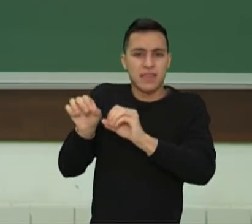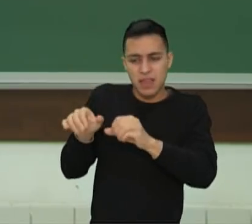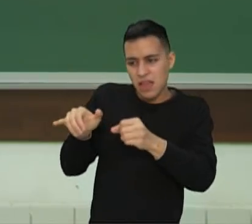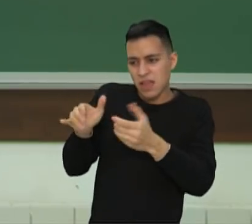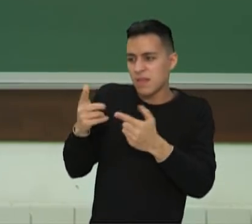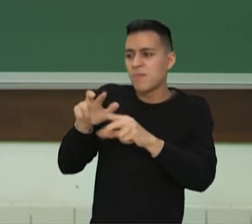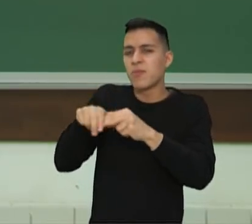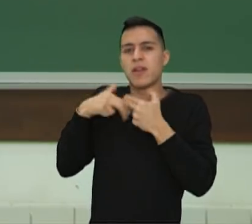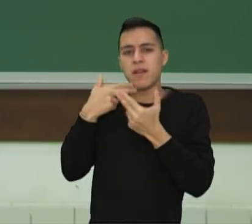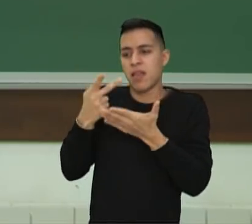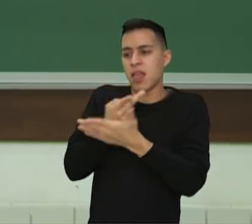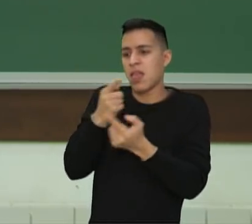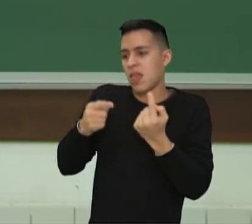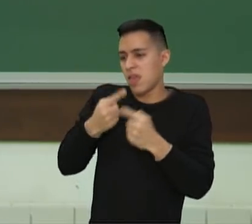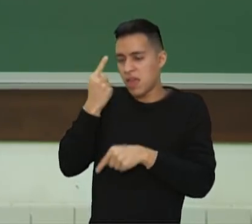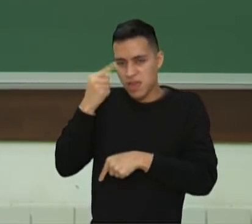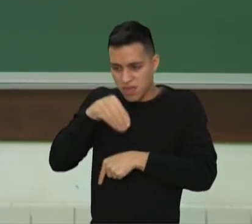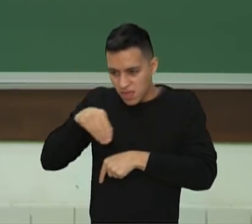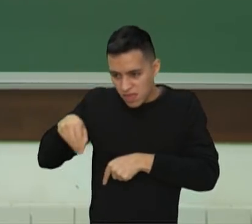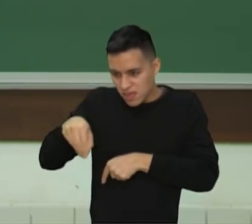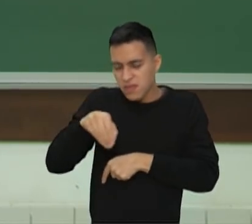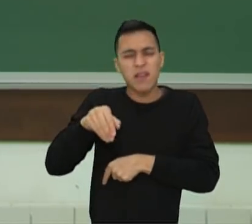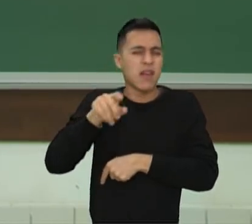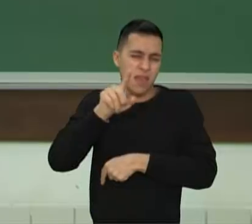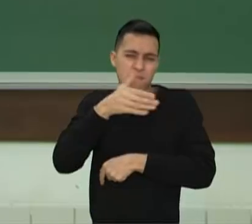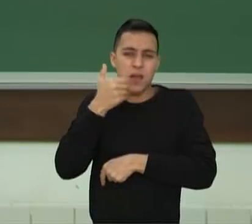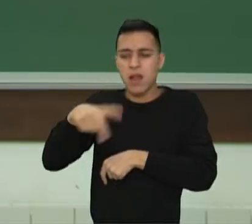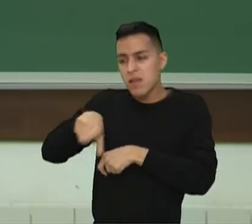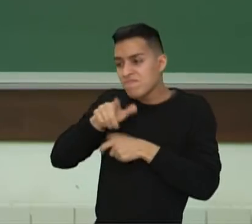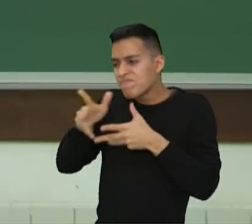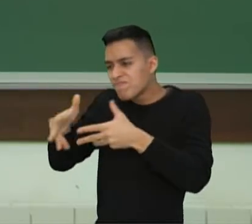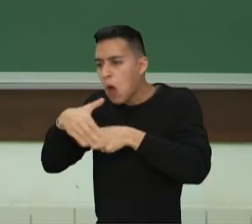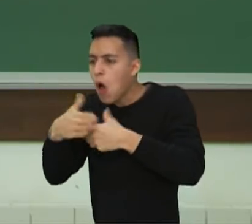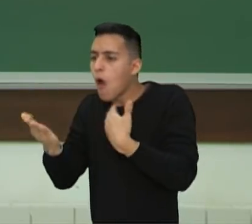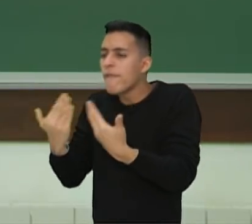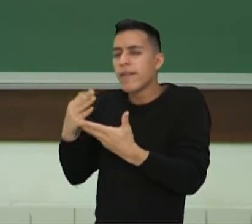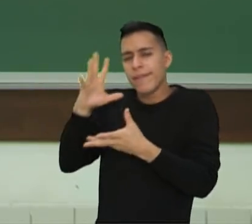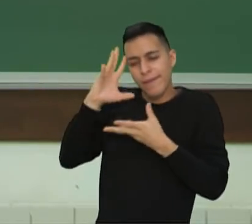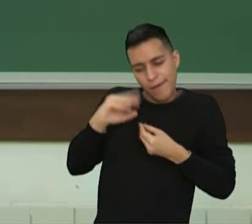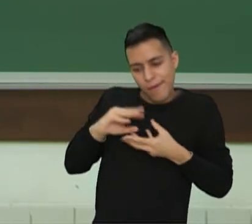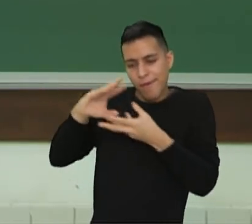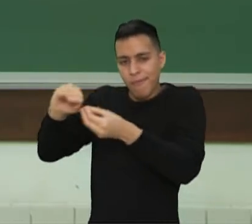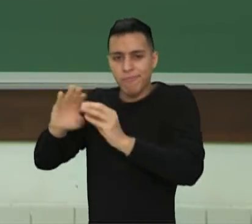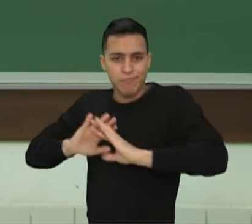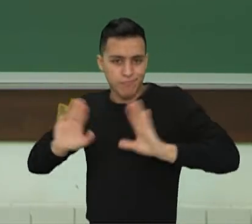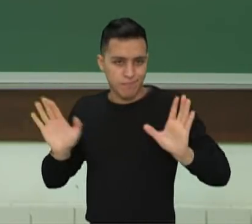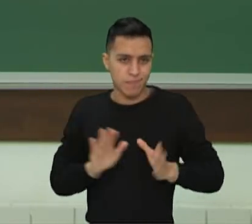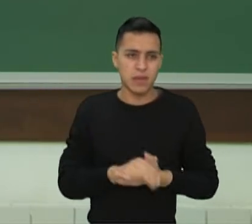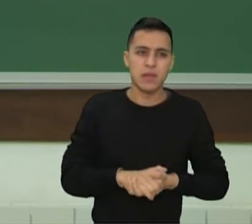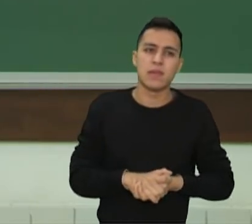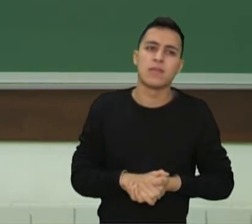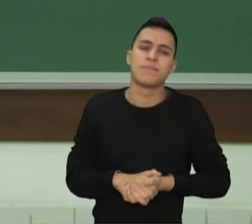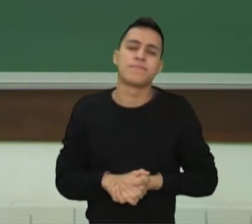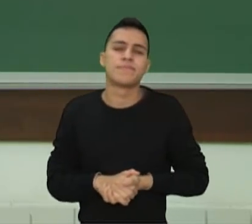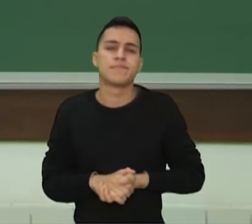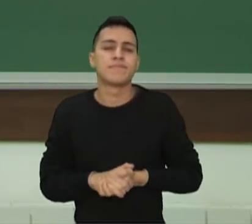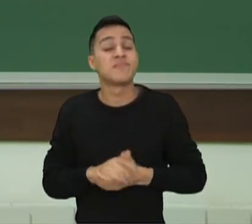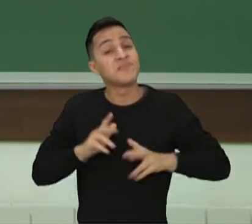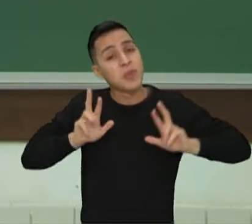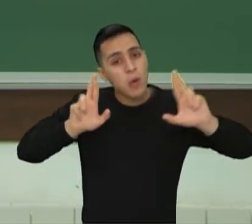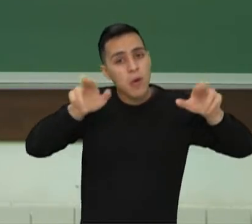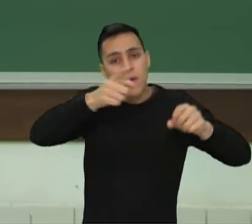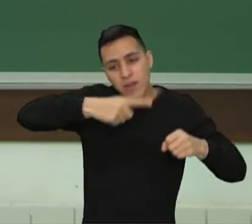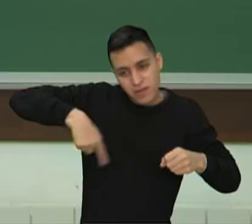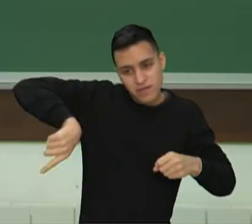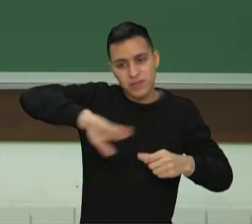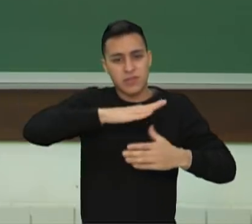jogadas regulares, né? Então isso vai da conversa, vai do nível, vai do entendimento de cada um do jogo, né? Espero que vocês